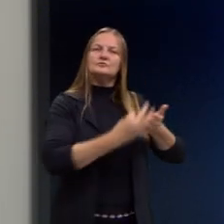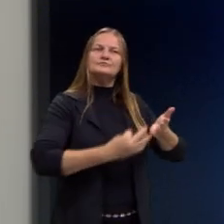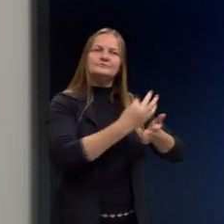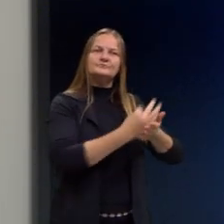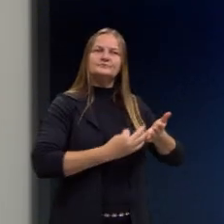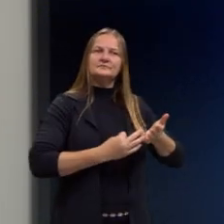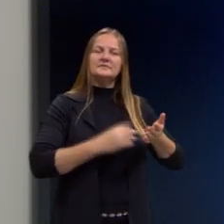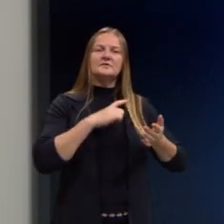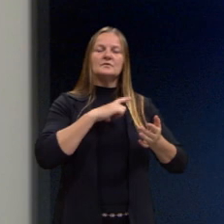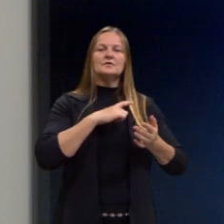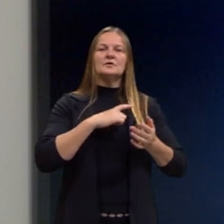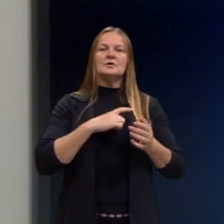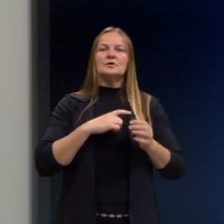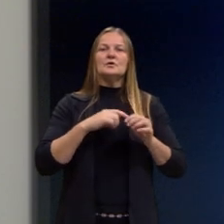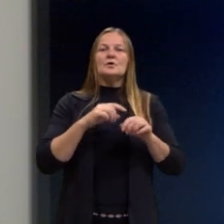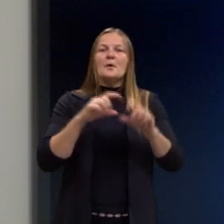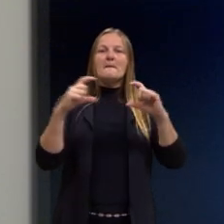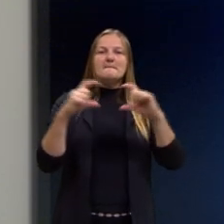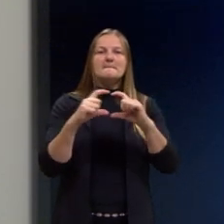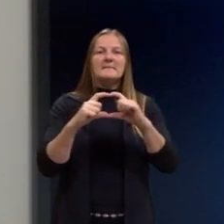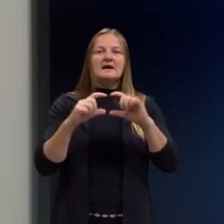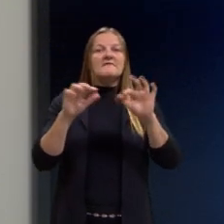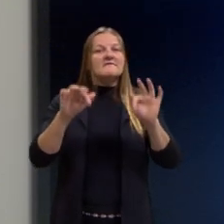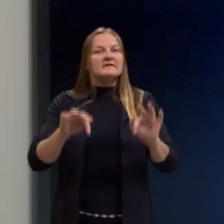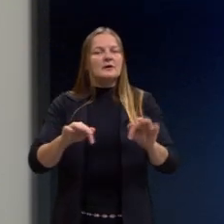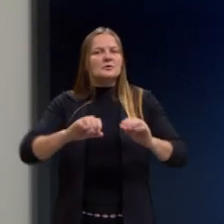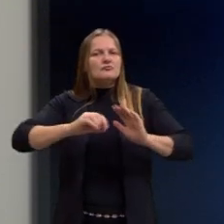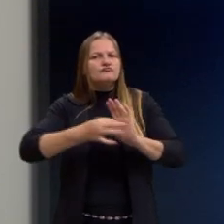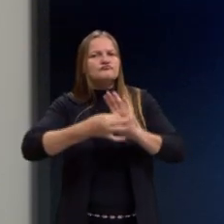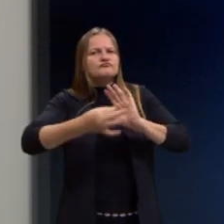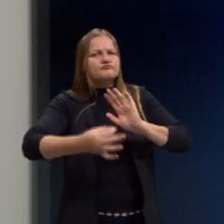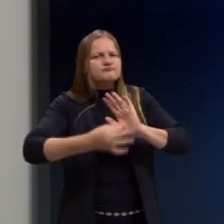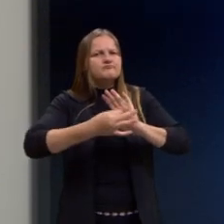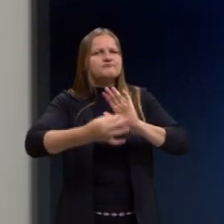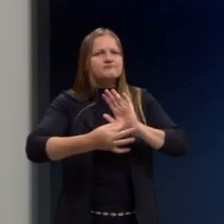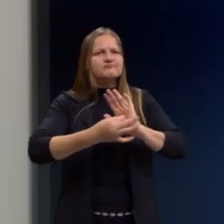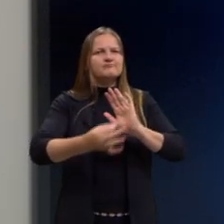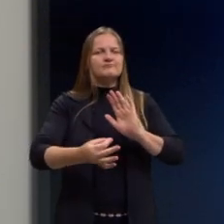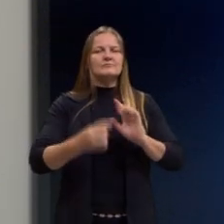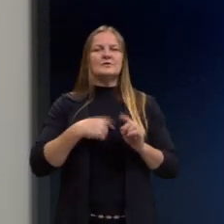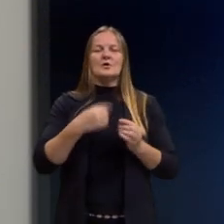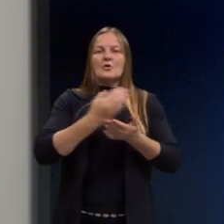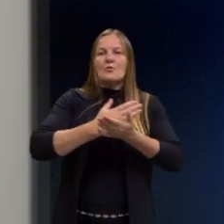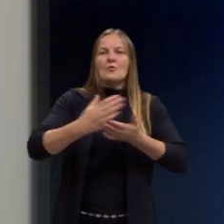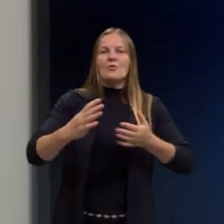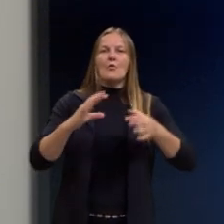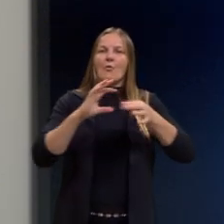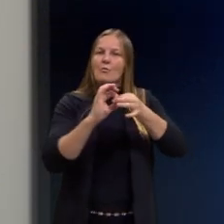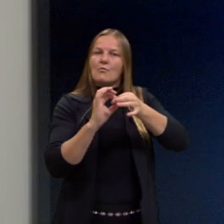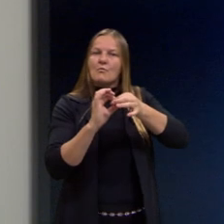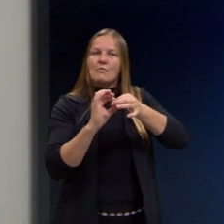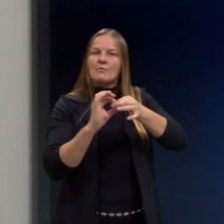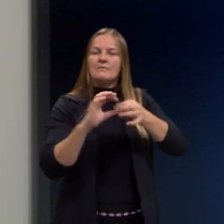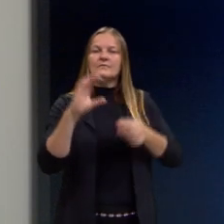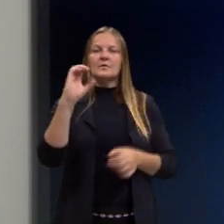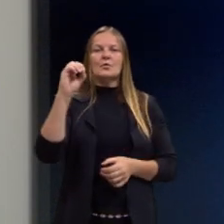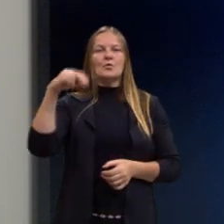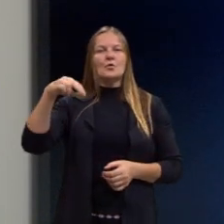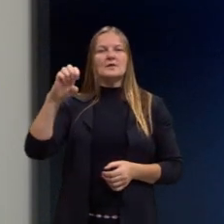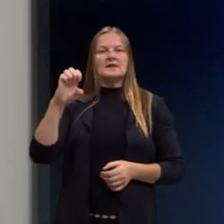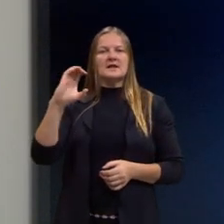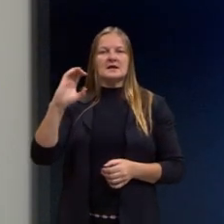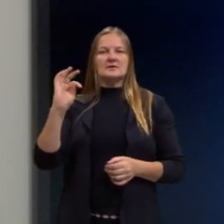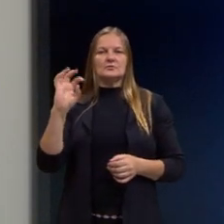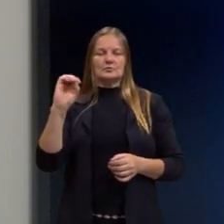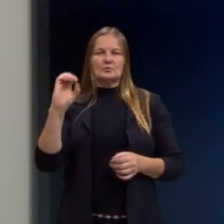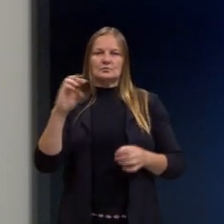parágrafo de conclusão eu preciso conseguir argumentar a partir de um conector textual então eu não vou simplesmente